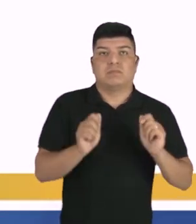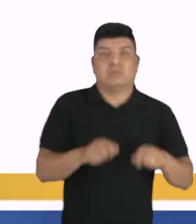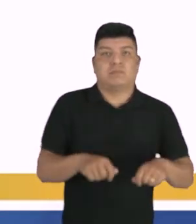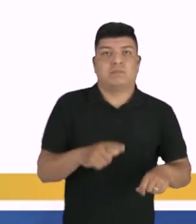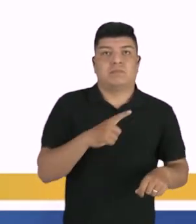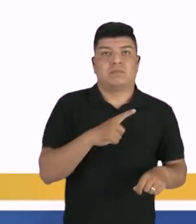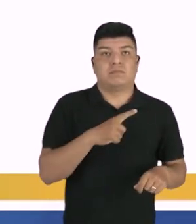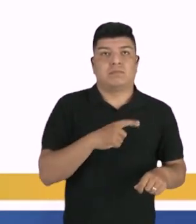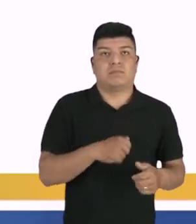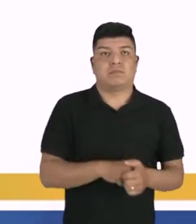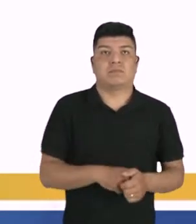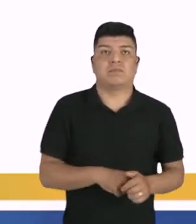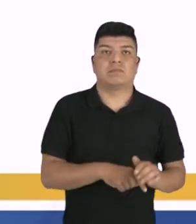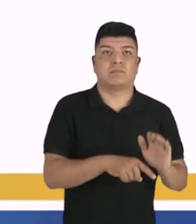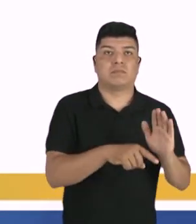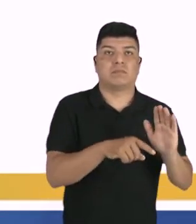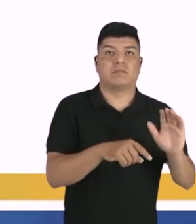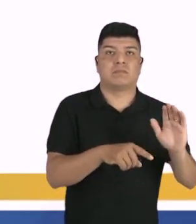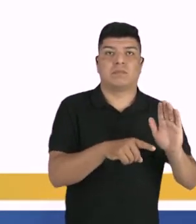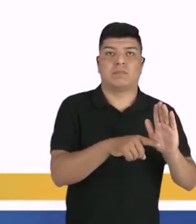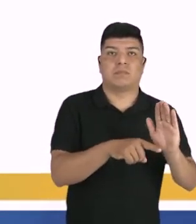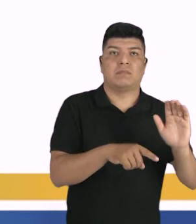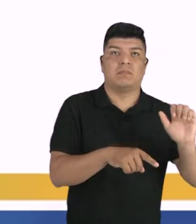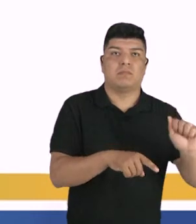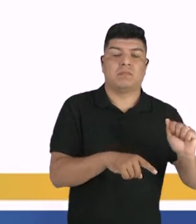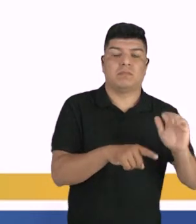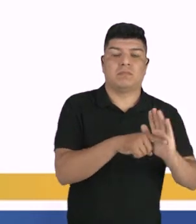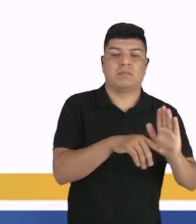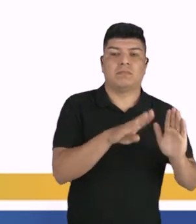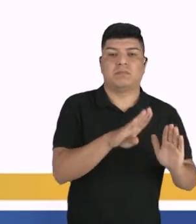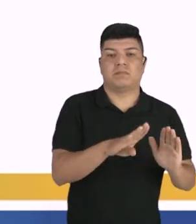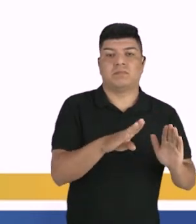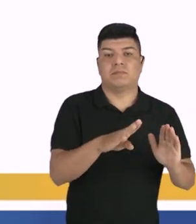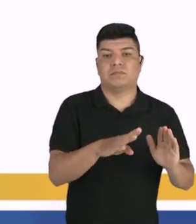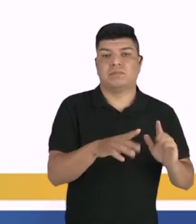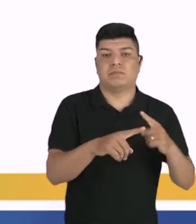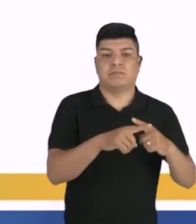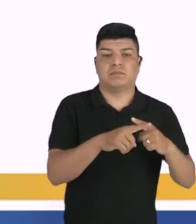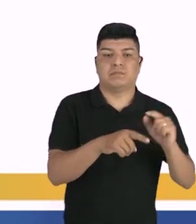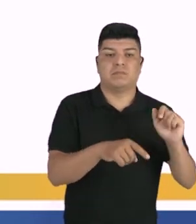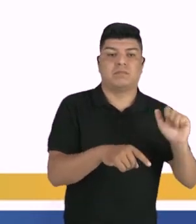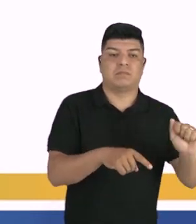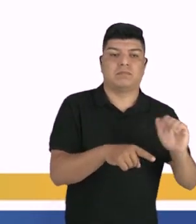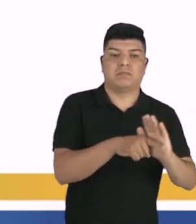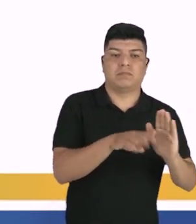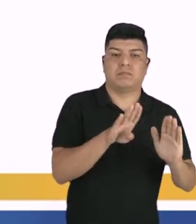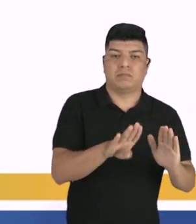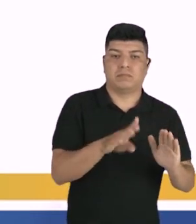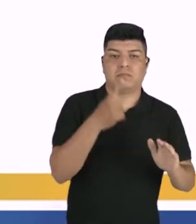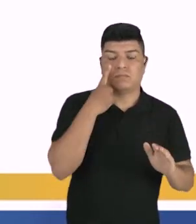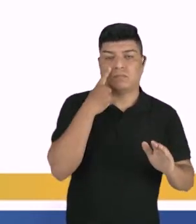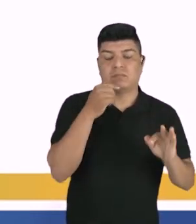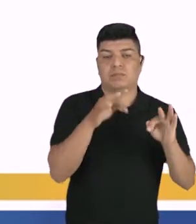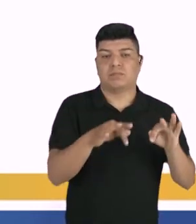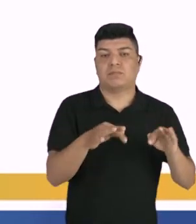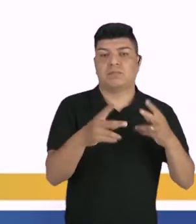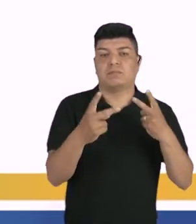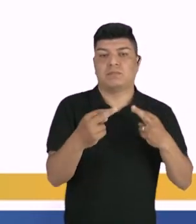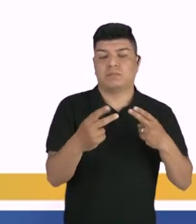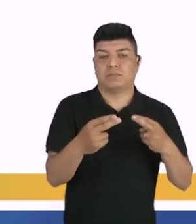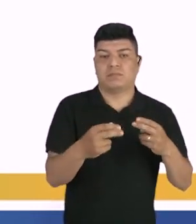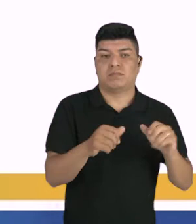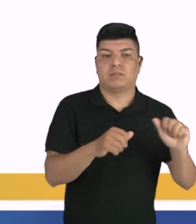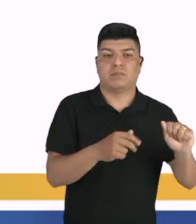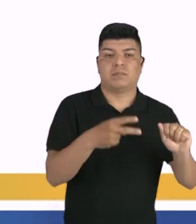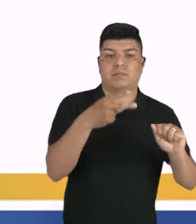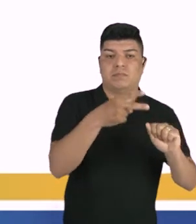eu vou obter o seguinte, que A menos B multiplicado por A menos B, observe, na última igualdade lá, é A